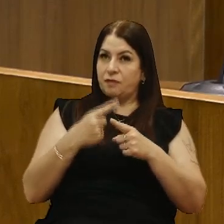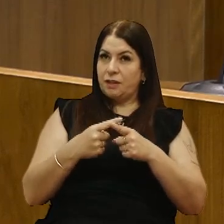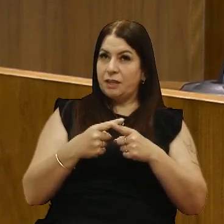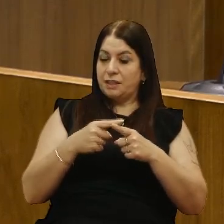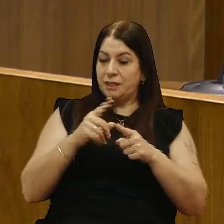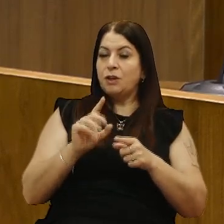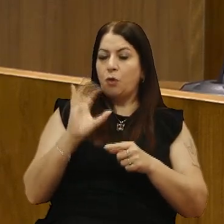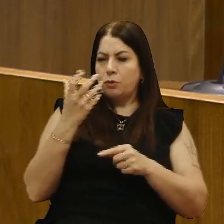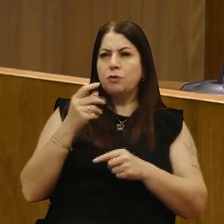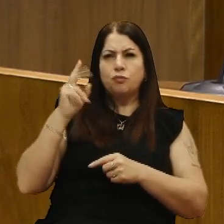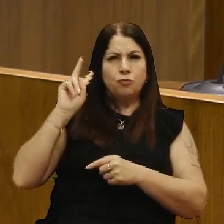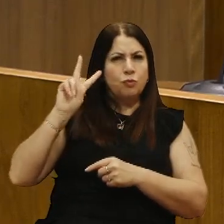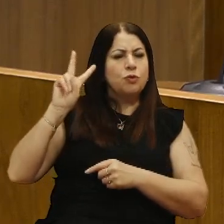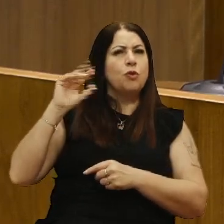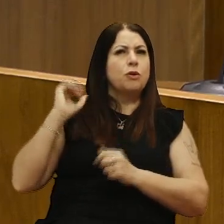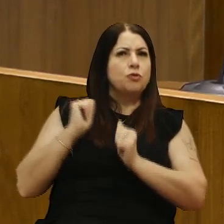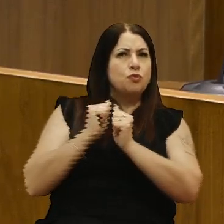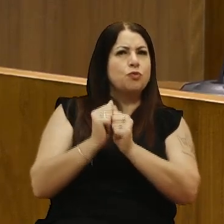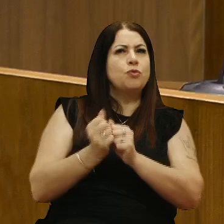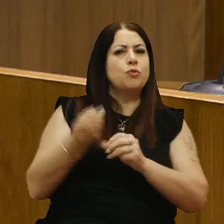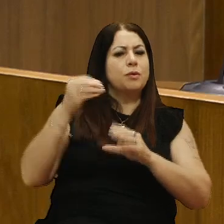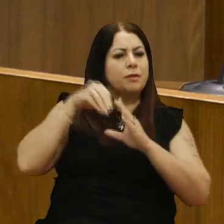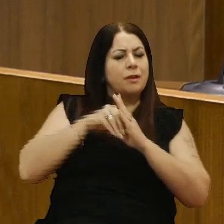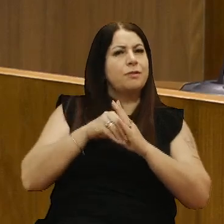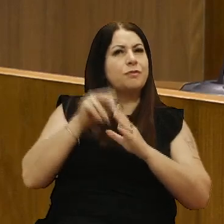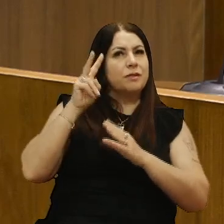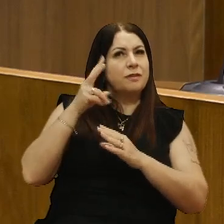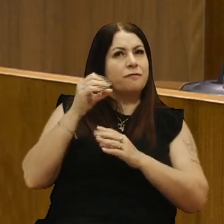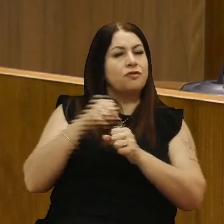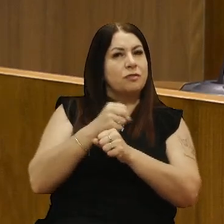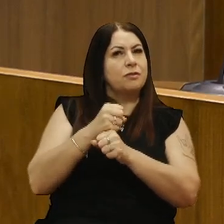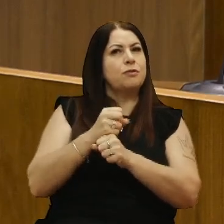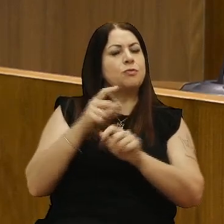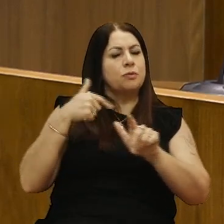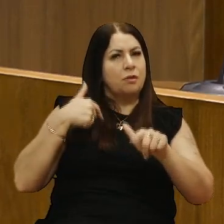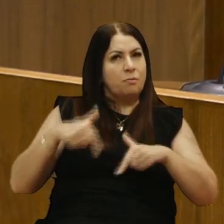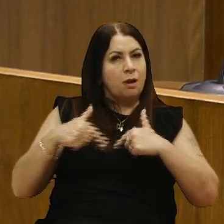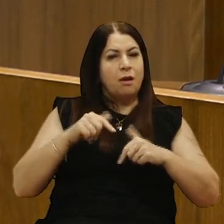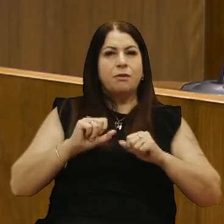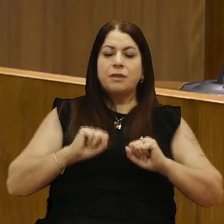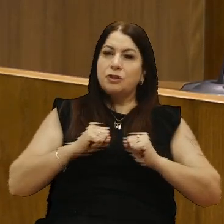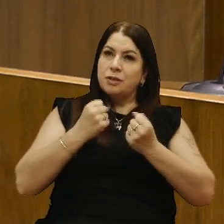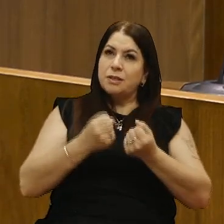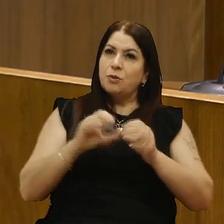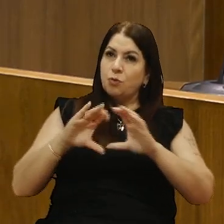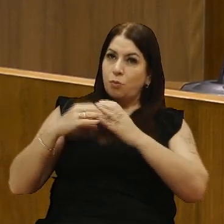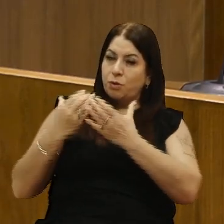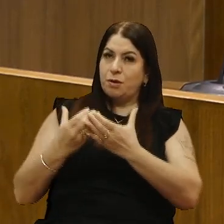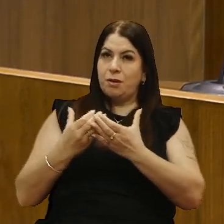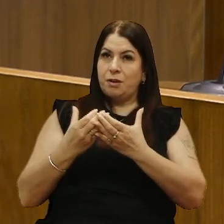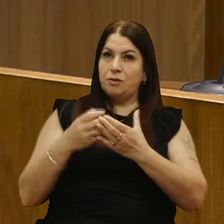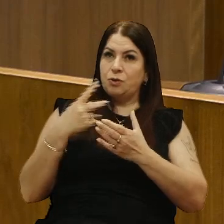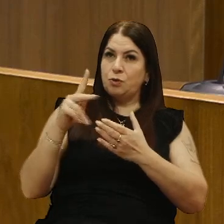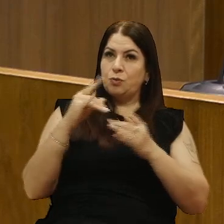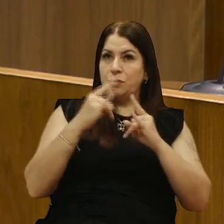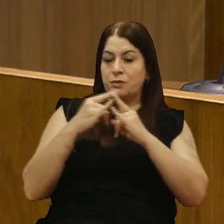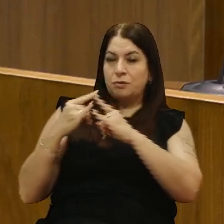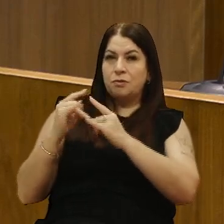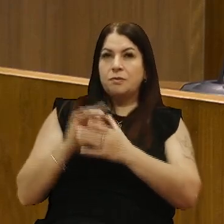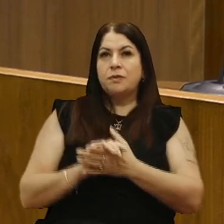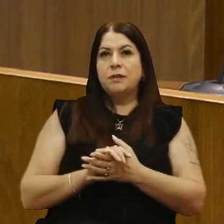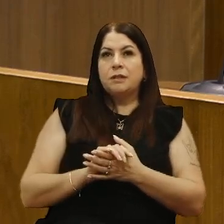trouxe muita história junto consigo nesses 20 anos. Muito trabalho e dedicação de uma comunidade e suas